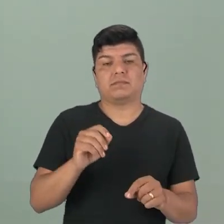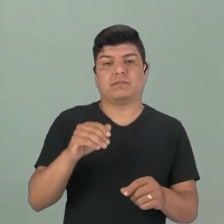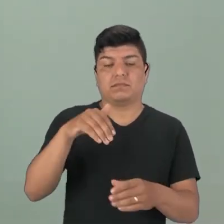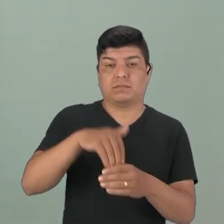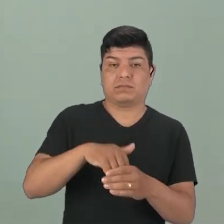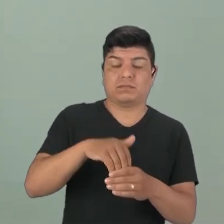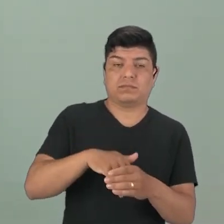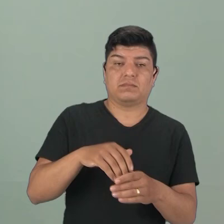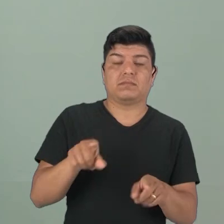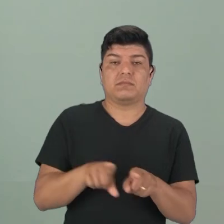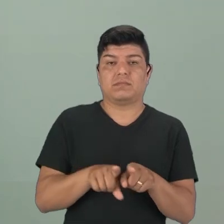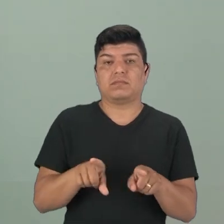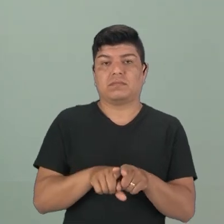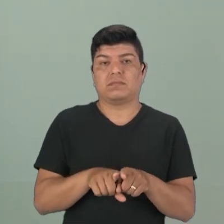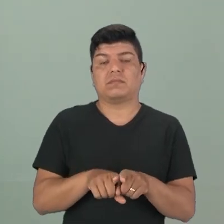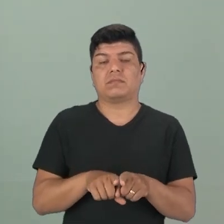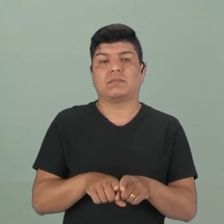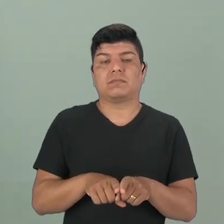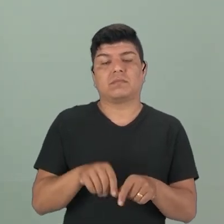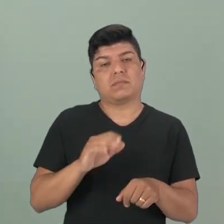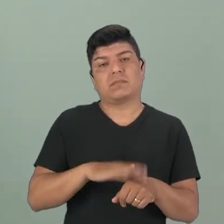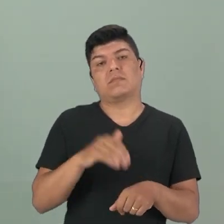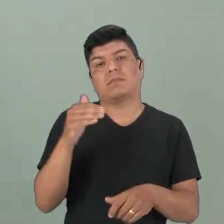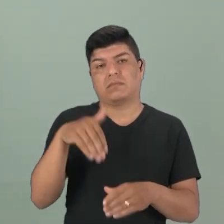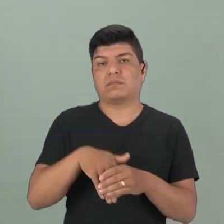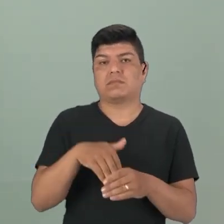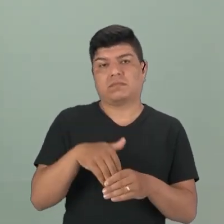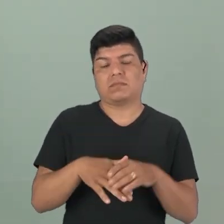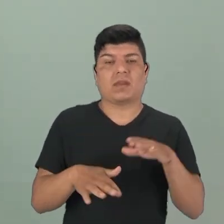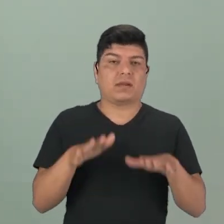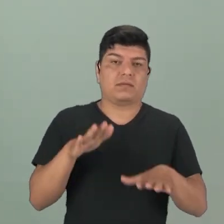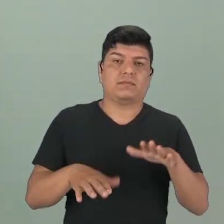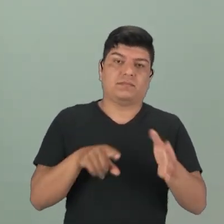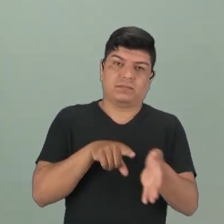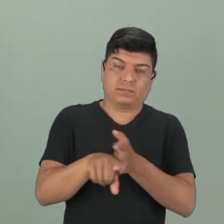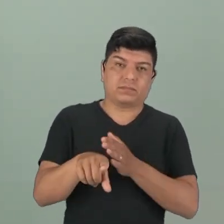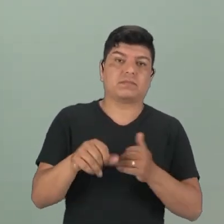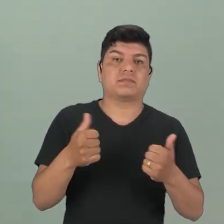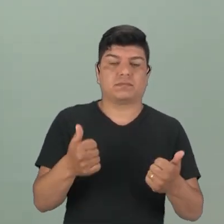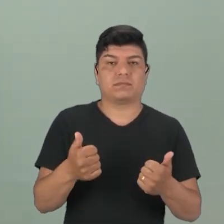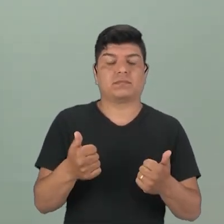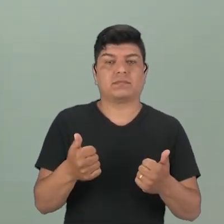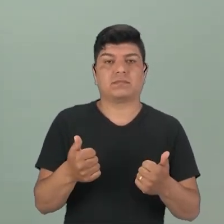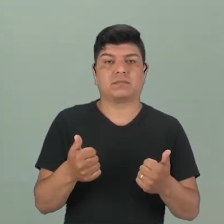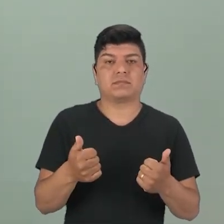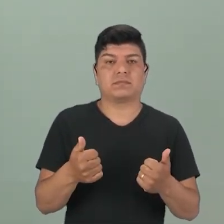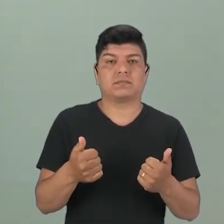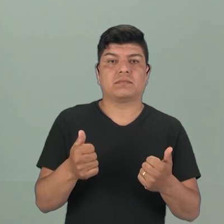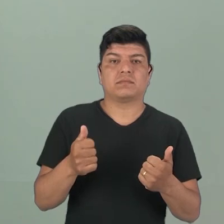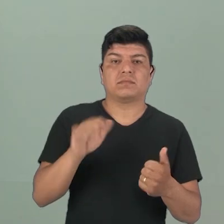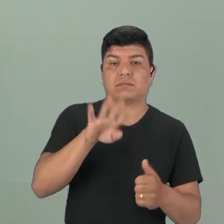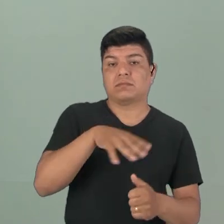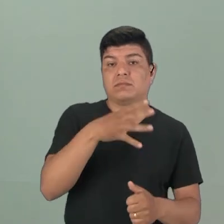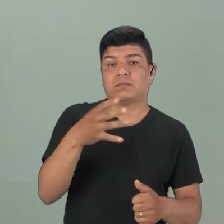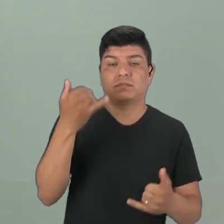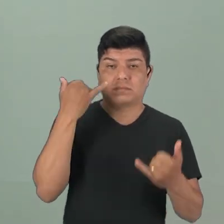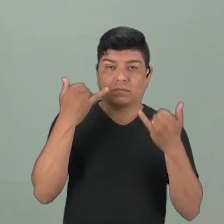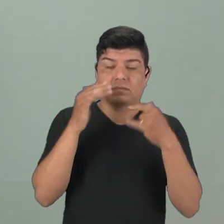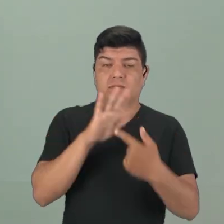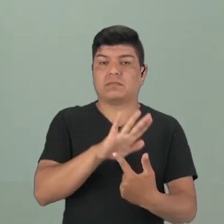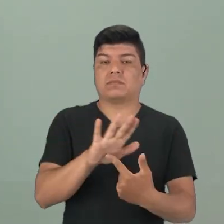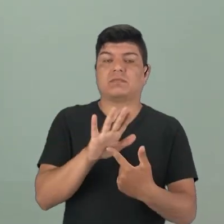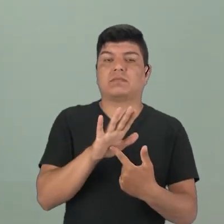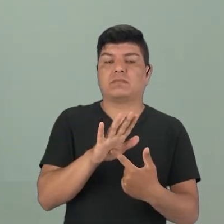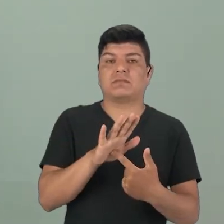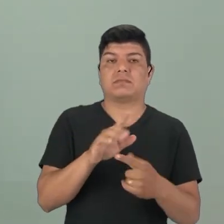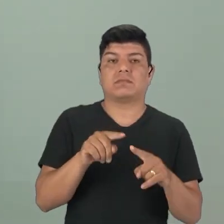menos, né, votado. Depende do que está sendo perguntado ali, com respeito àquele gráfico ou às informações